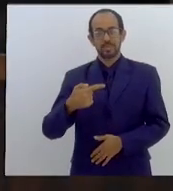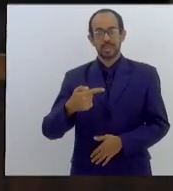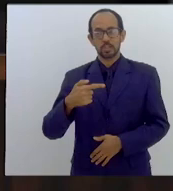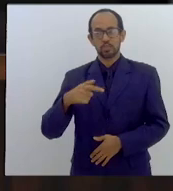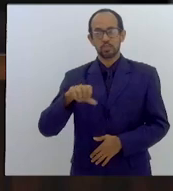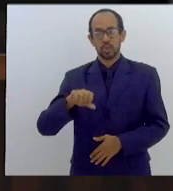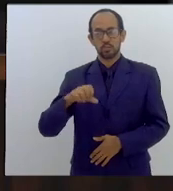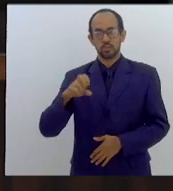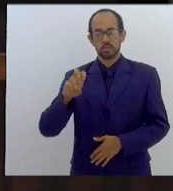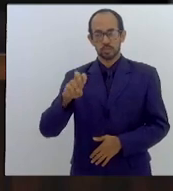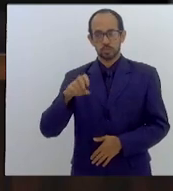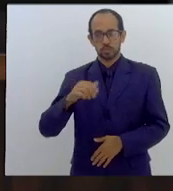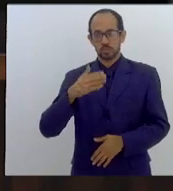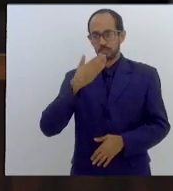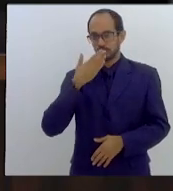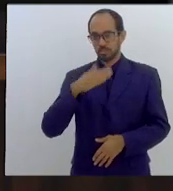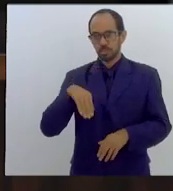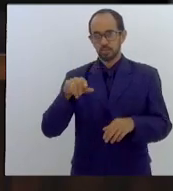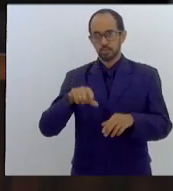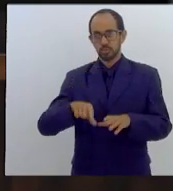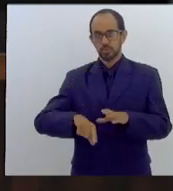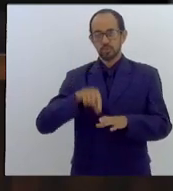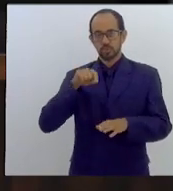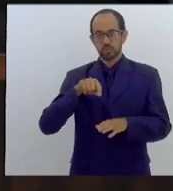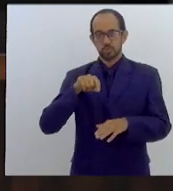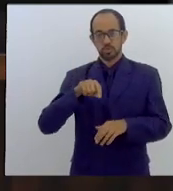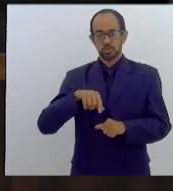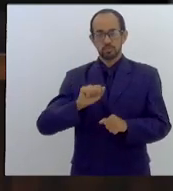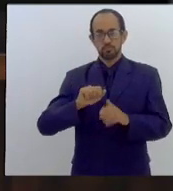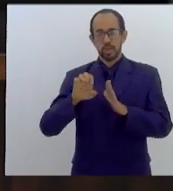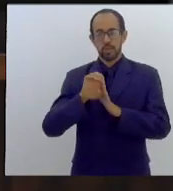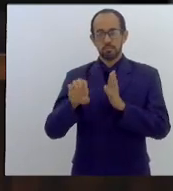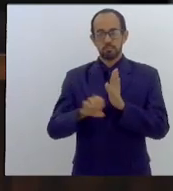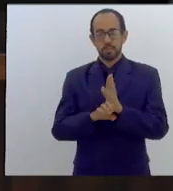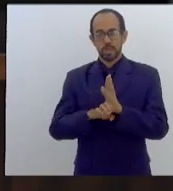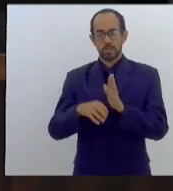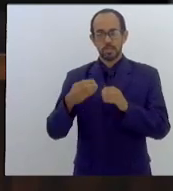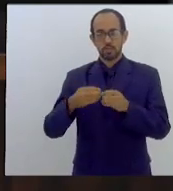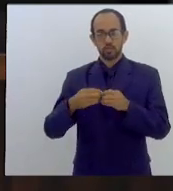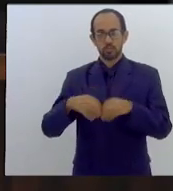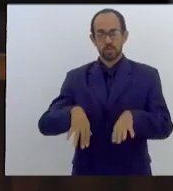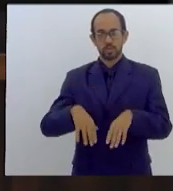2795. Há sobre a mesa requerimento de destaque para a emenda supressiva número